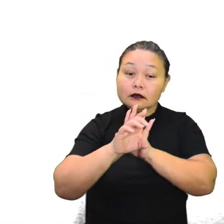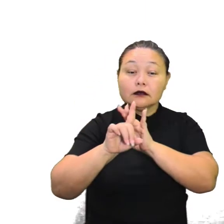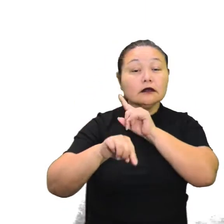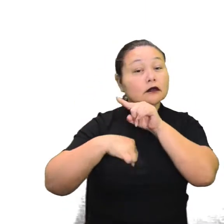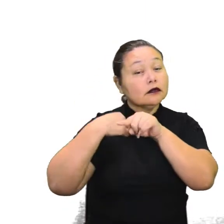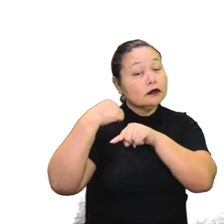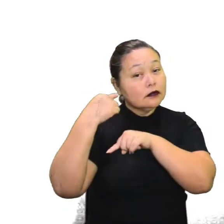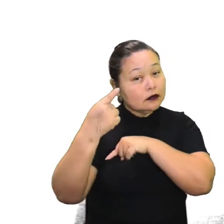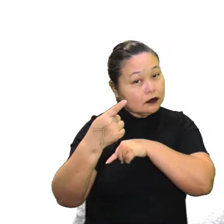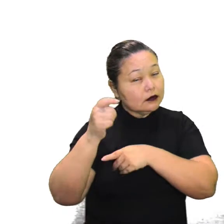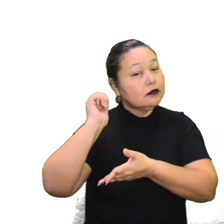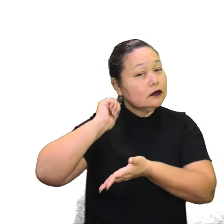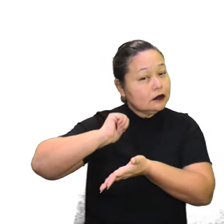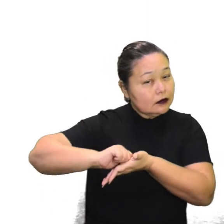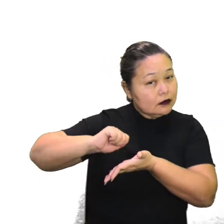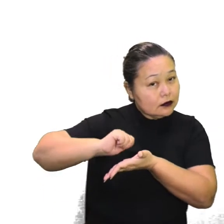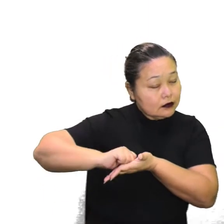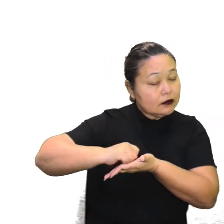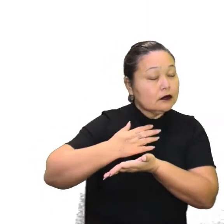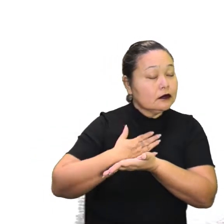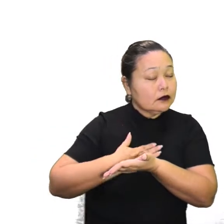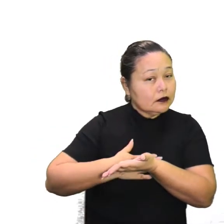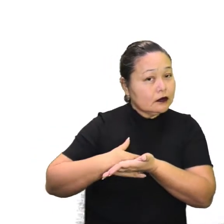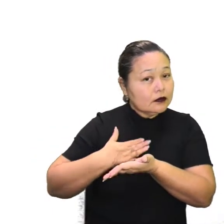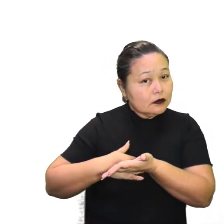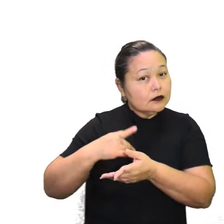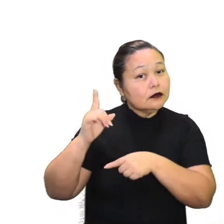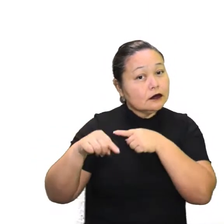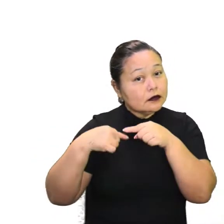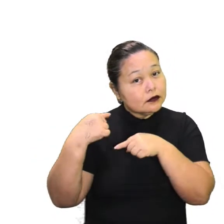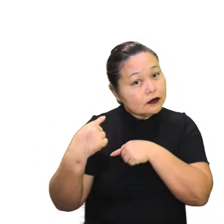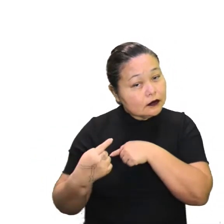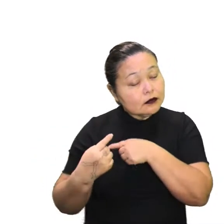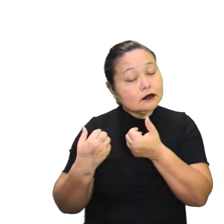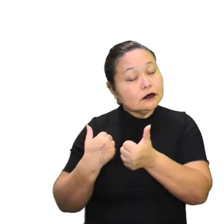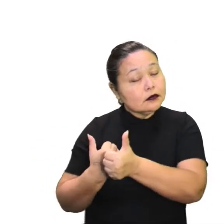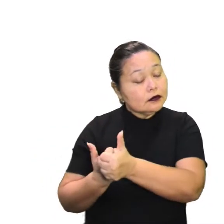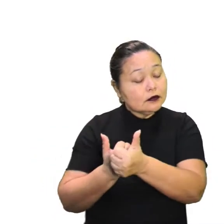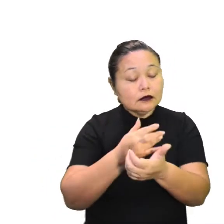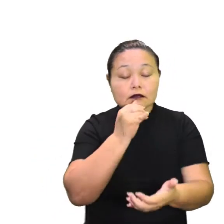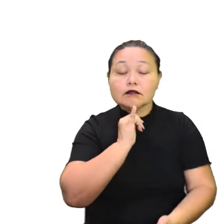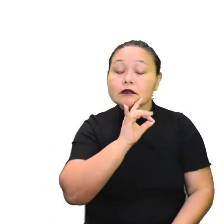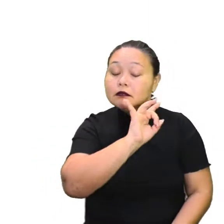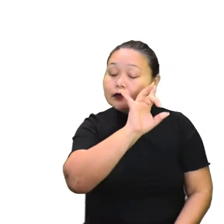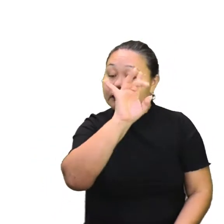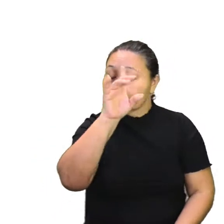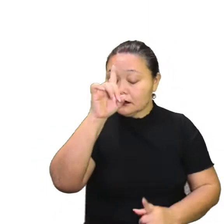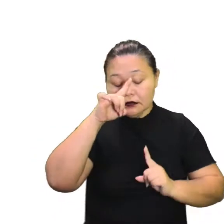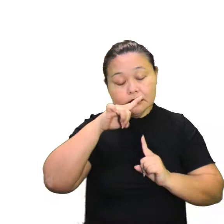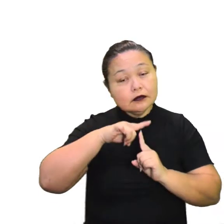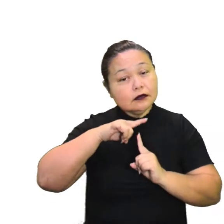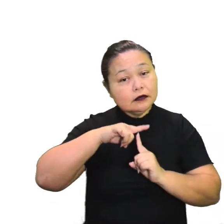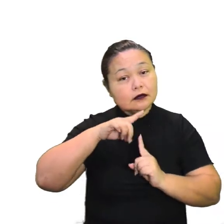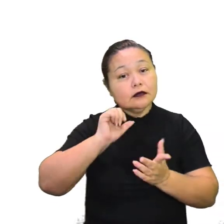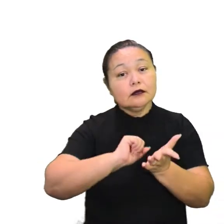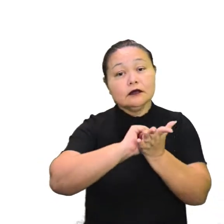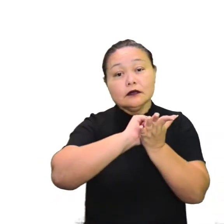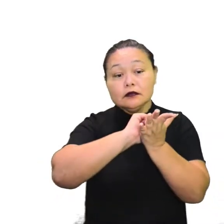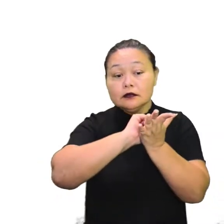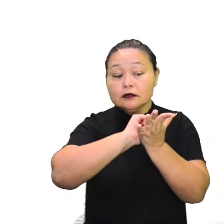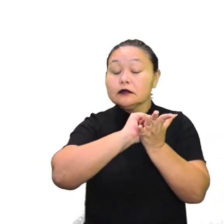aí você toma nota agora com calma, para depois você acompanhar os exemplos de cada tipo de